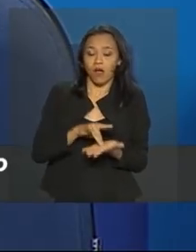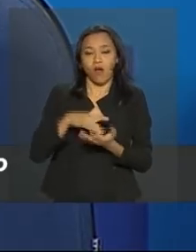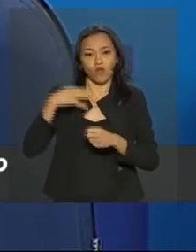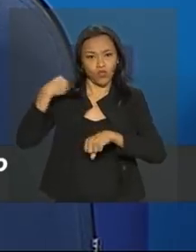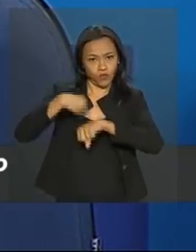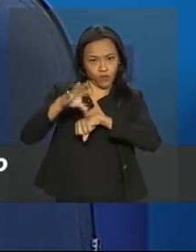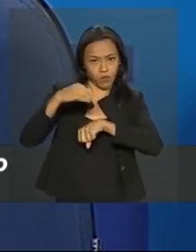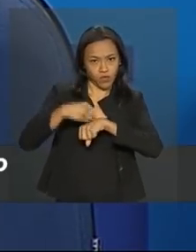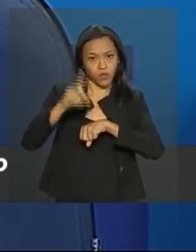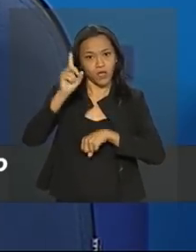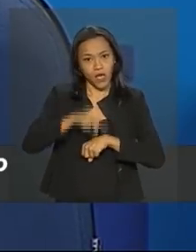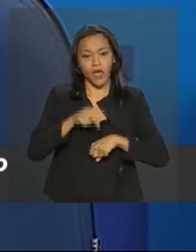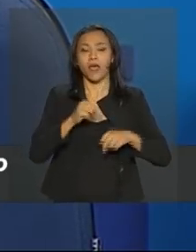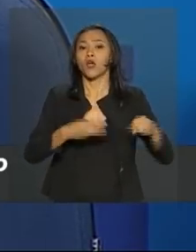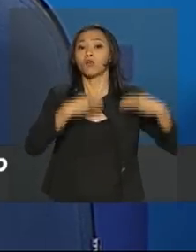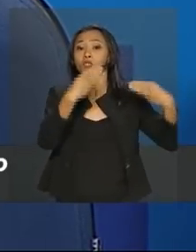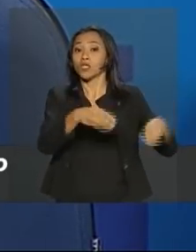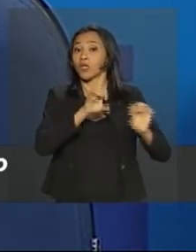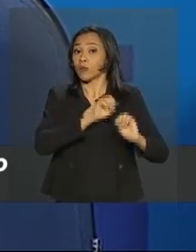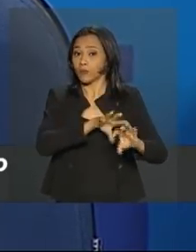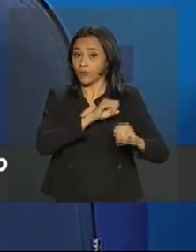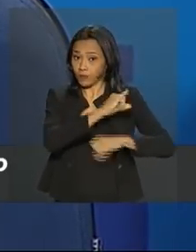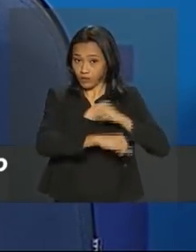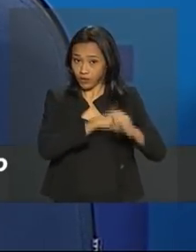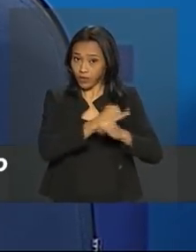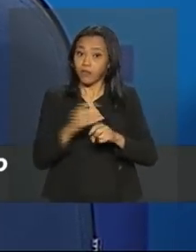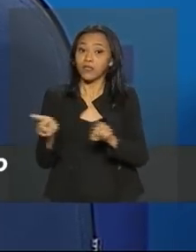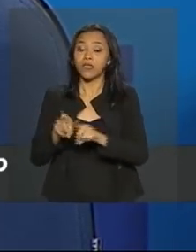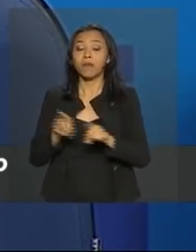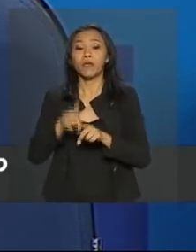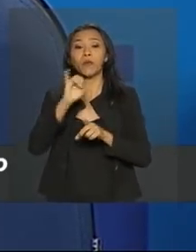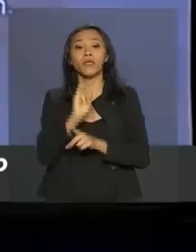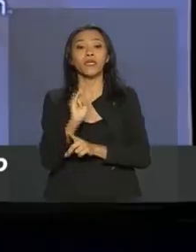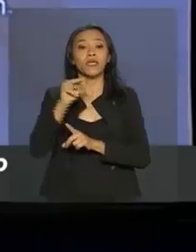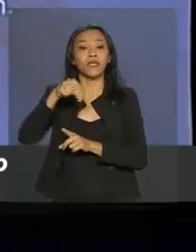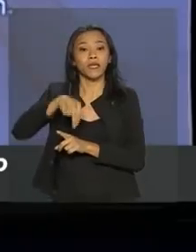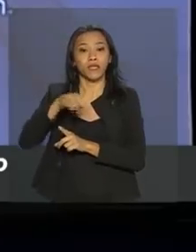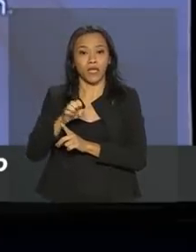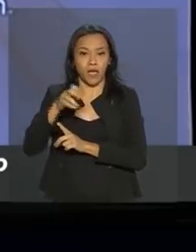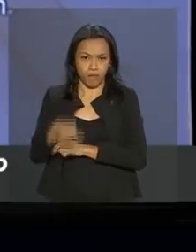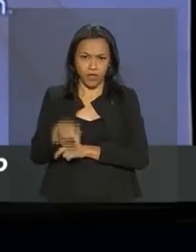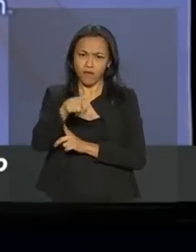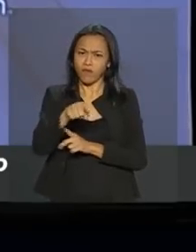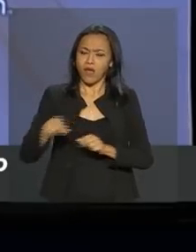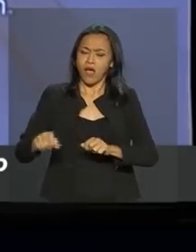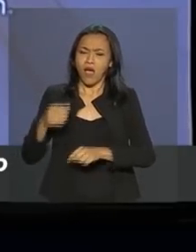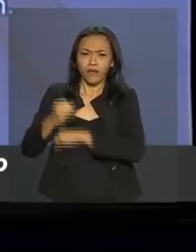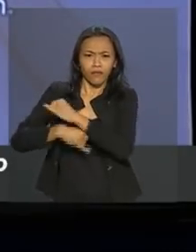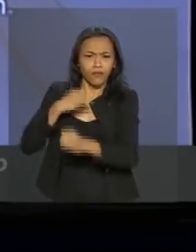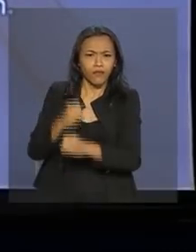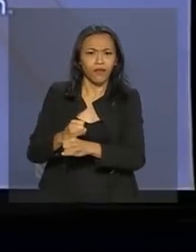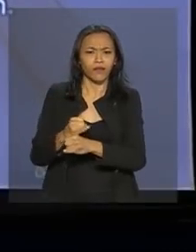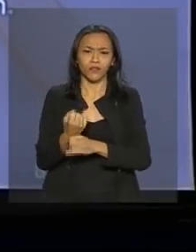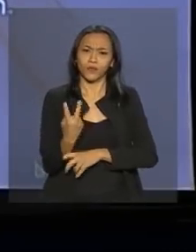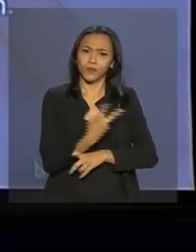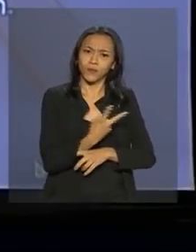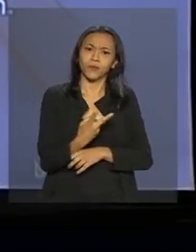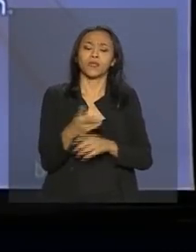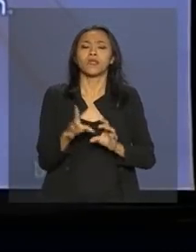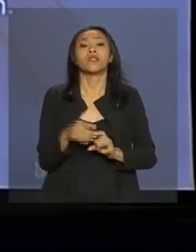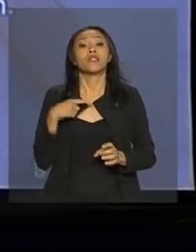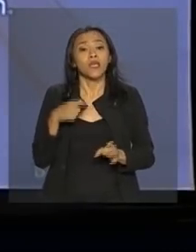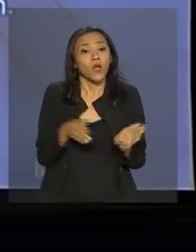são o ministério da educação eo inep os nossos portais as nossas redes sociais nós temos